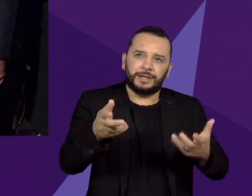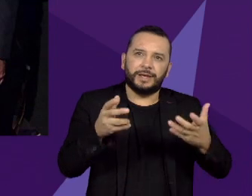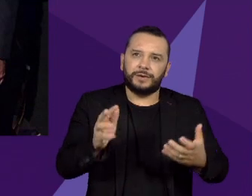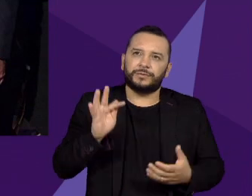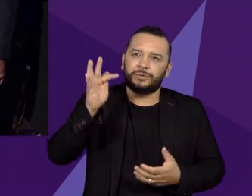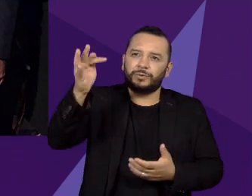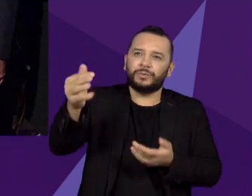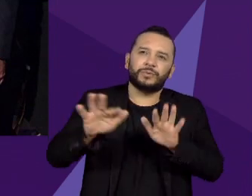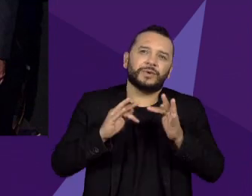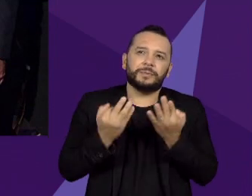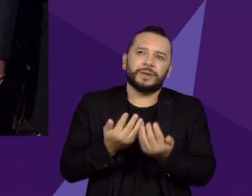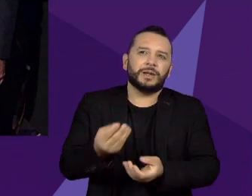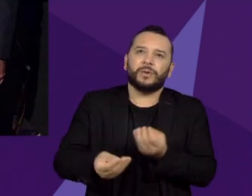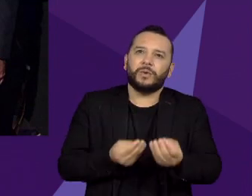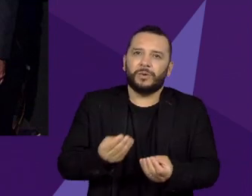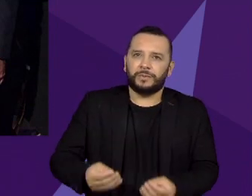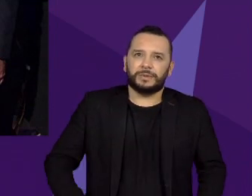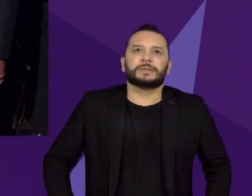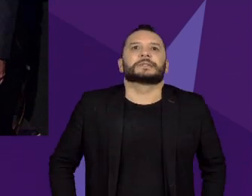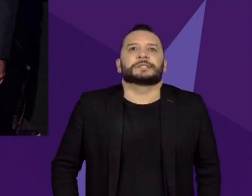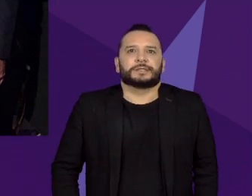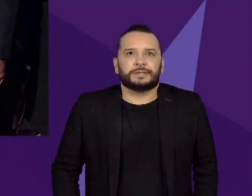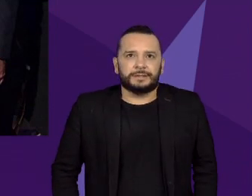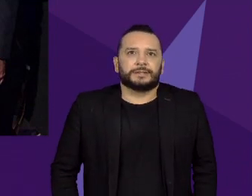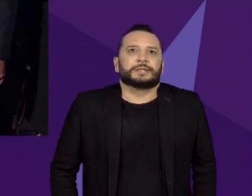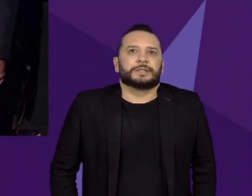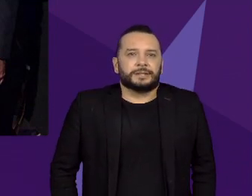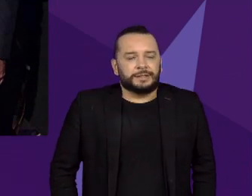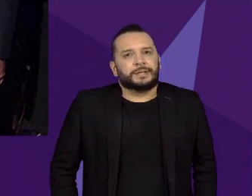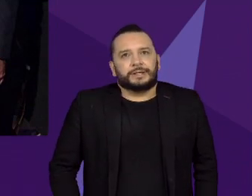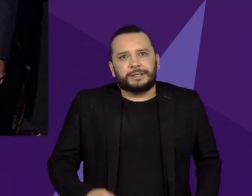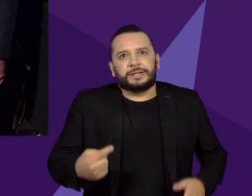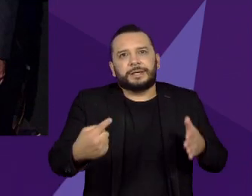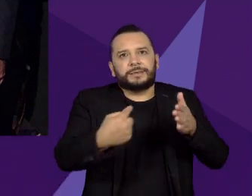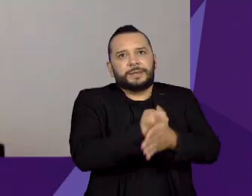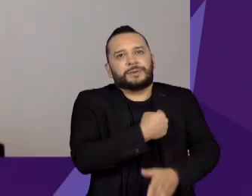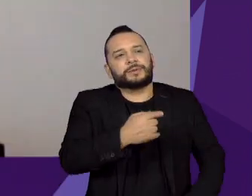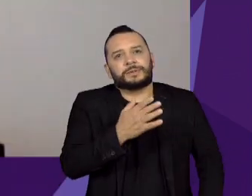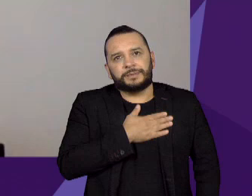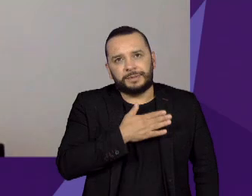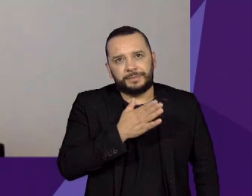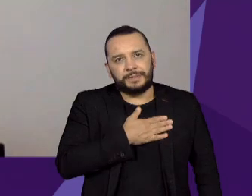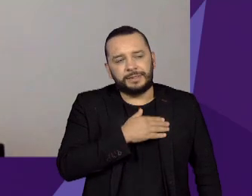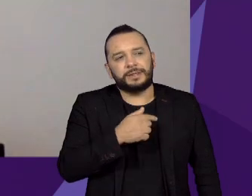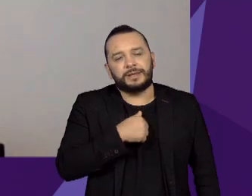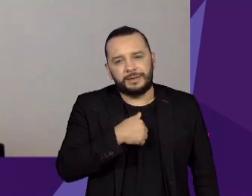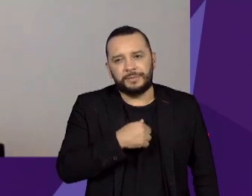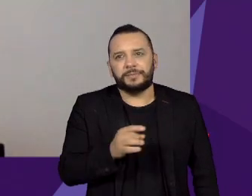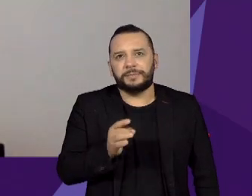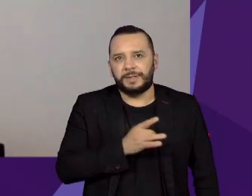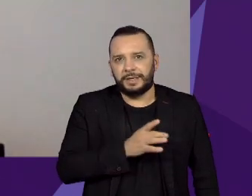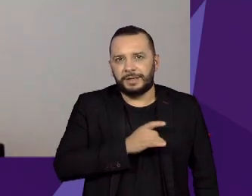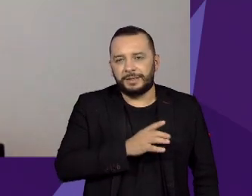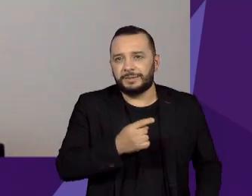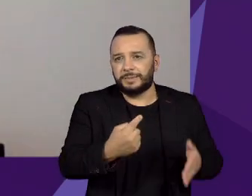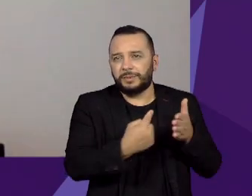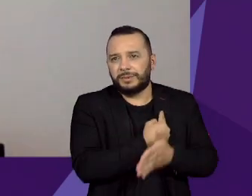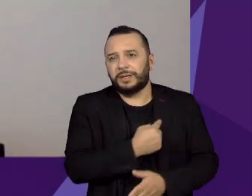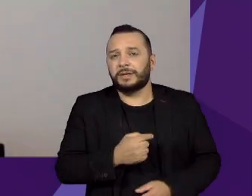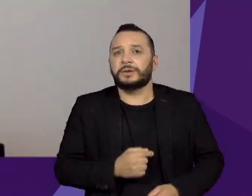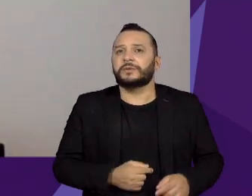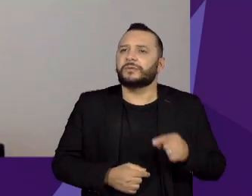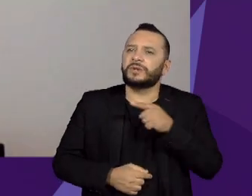eles? É essa pergunta que hoje que me faz andar para frente. Eu tenho medo deles perguntarem para mim o que é que